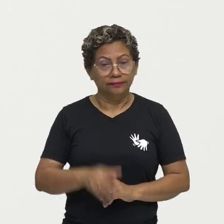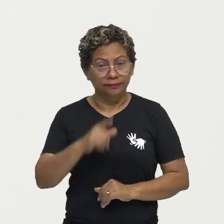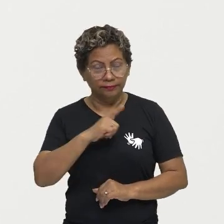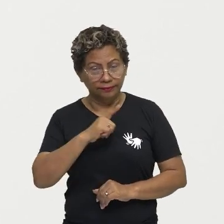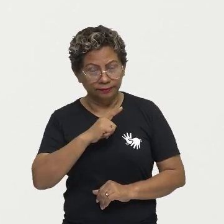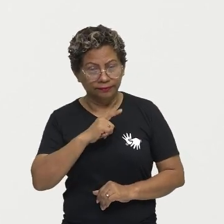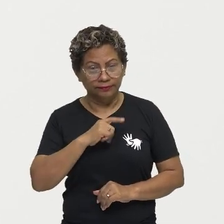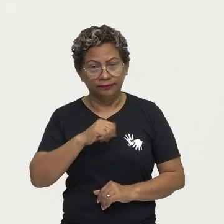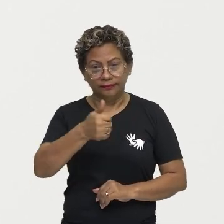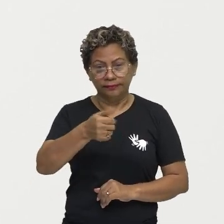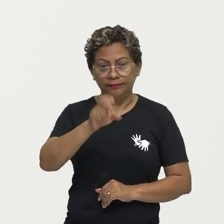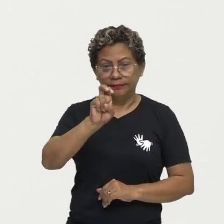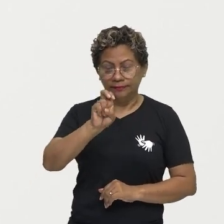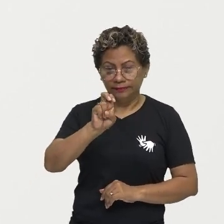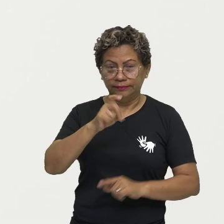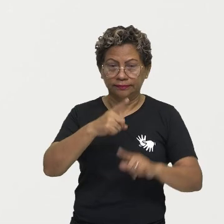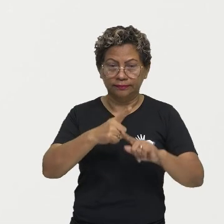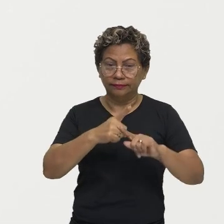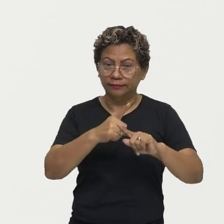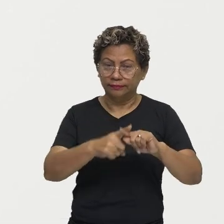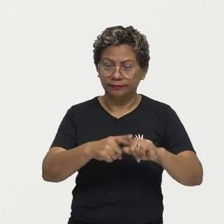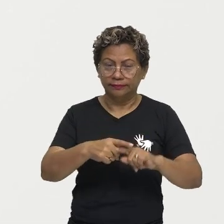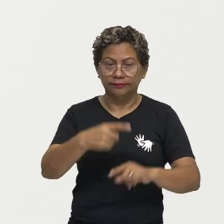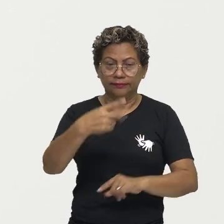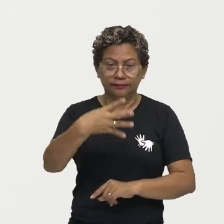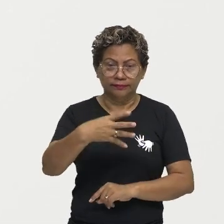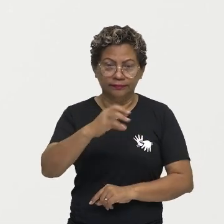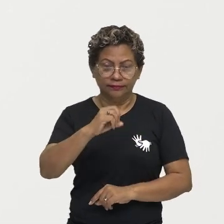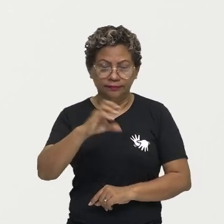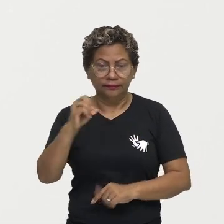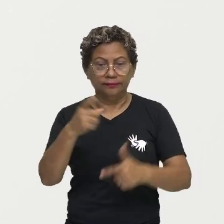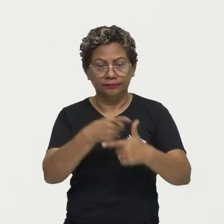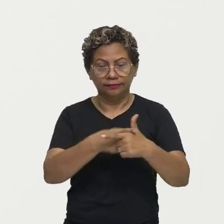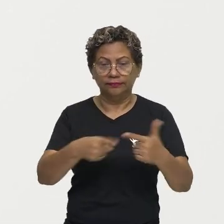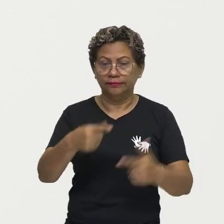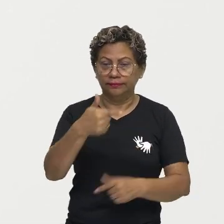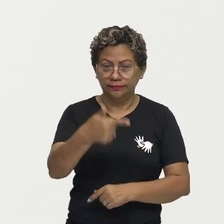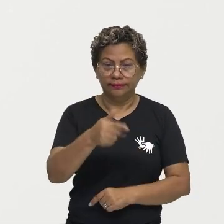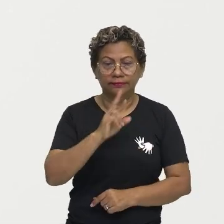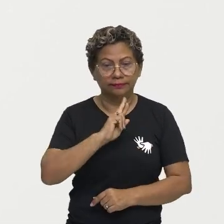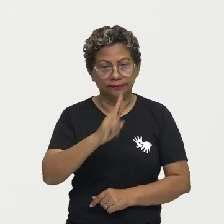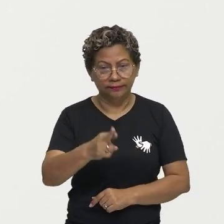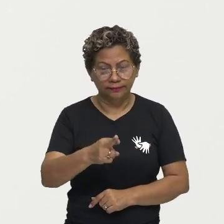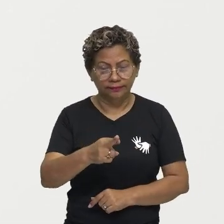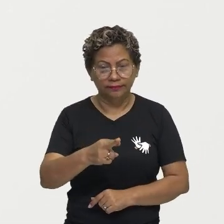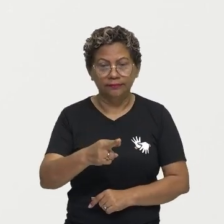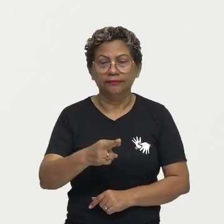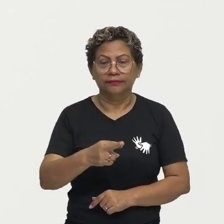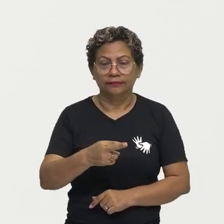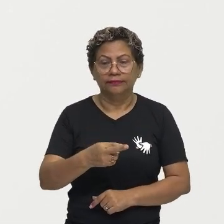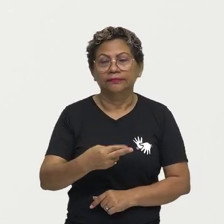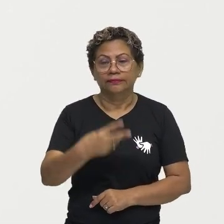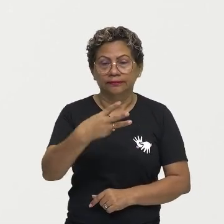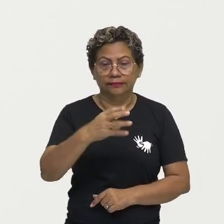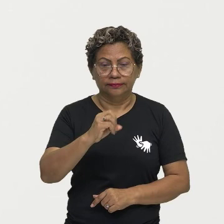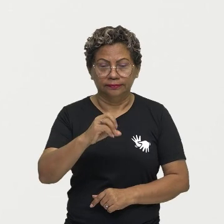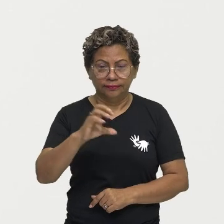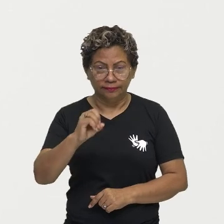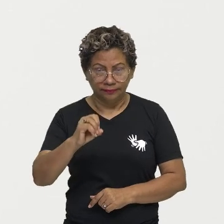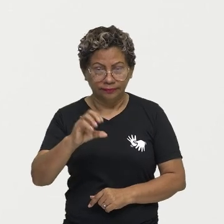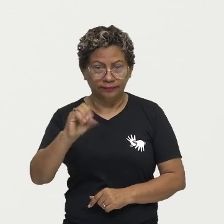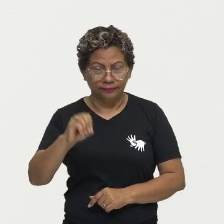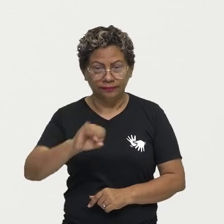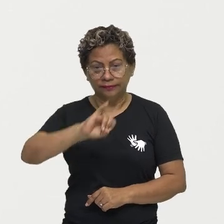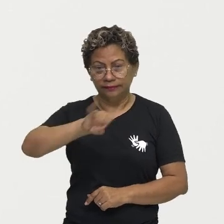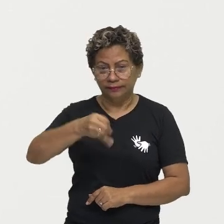vezes 400 dividido por 2 é igual a 3.000, que a gente pode responder também como 3 kJ,